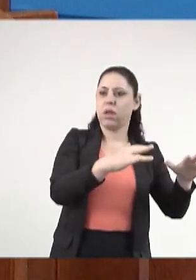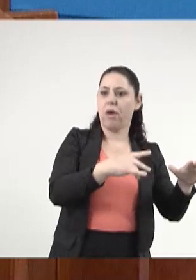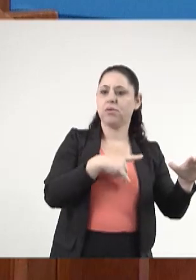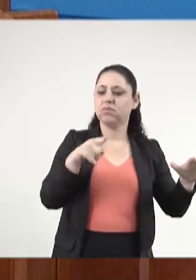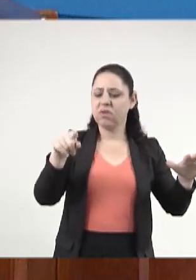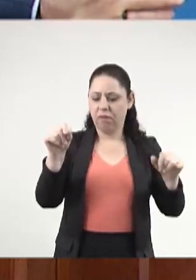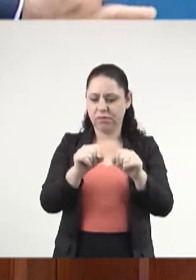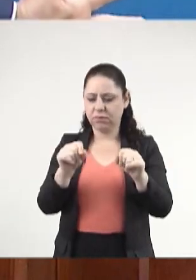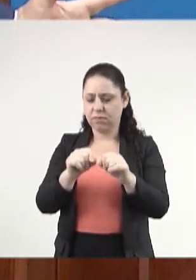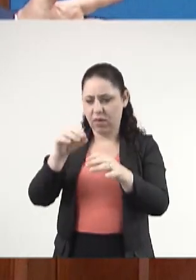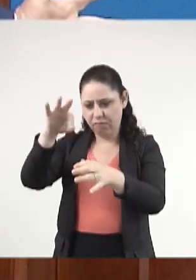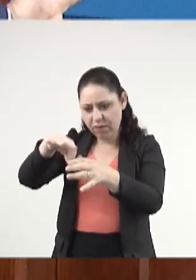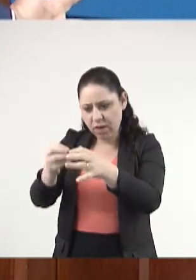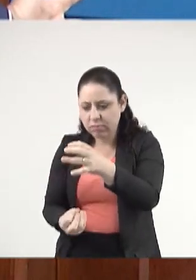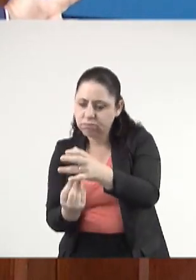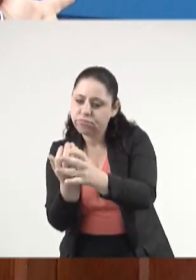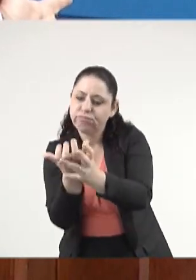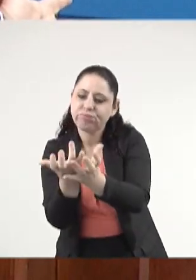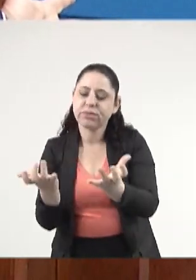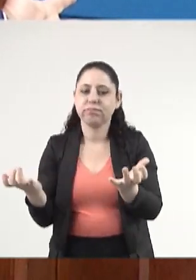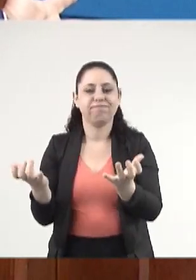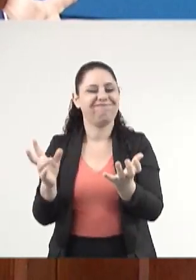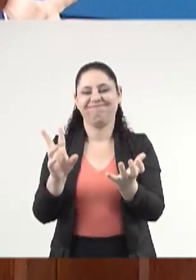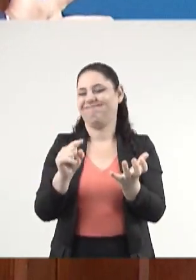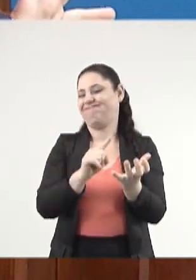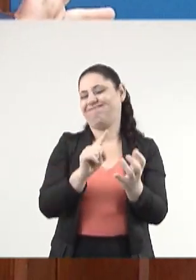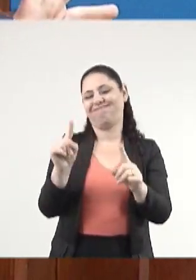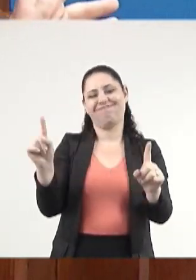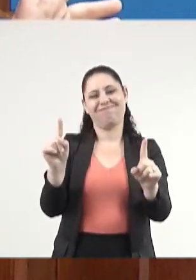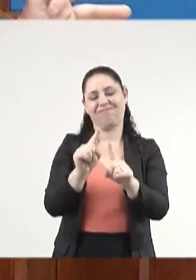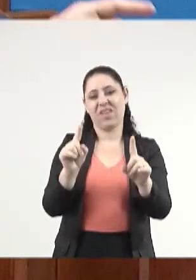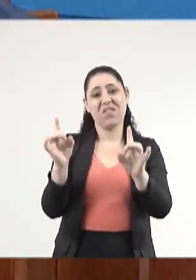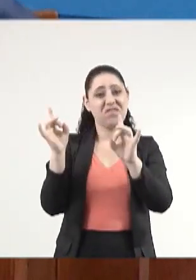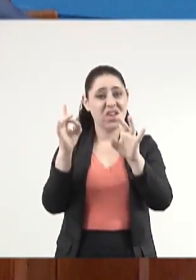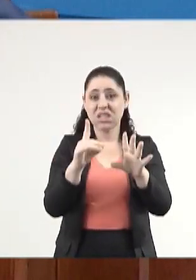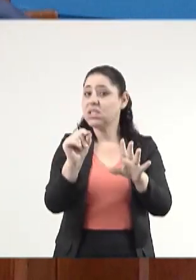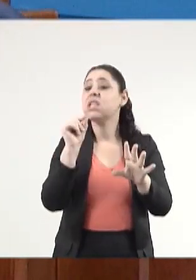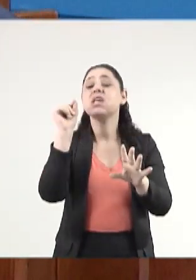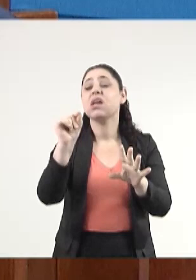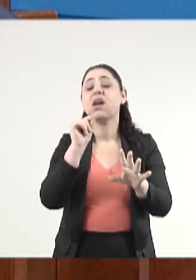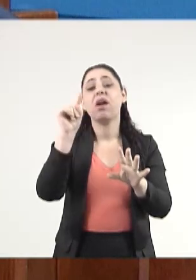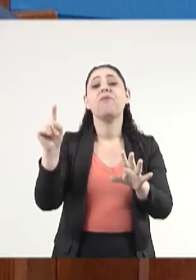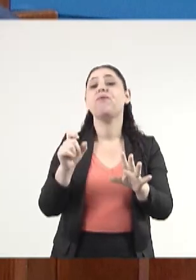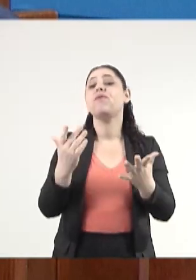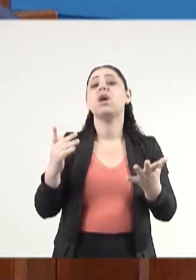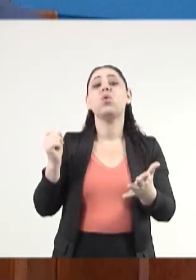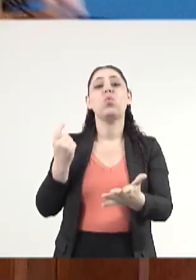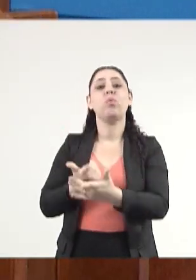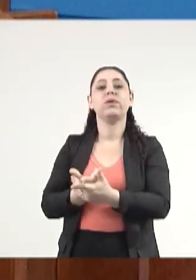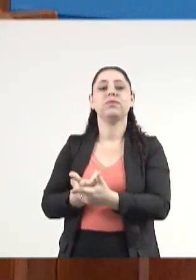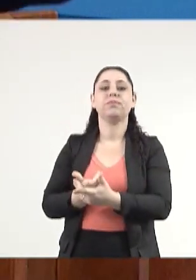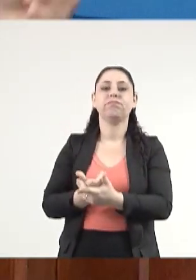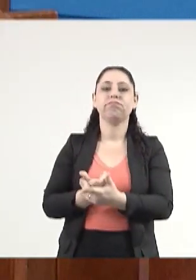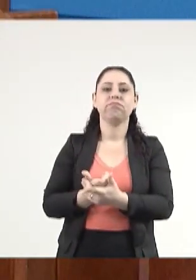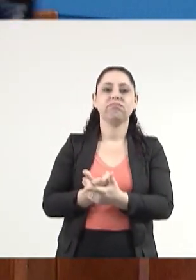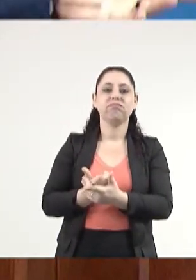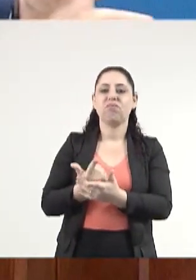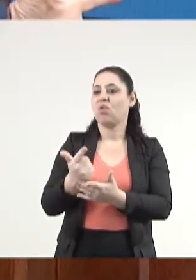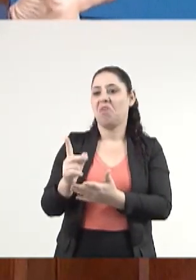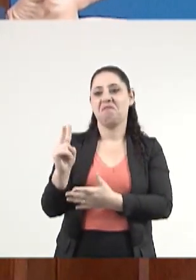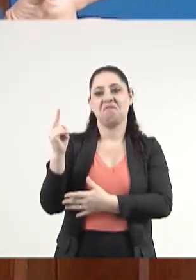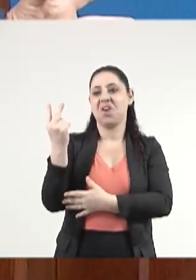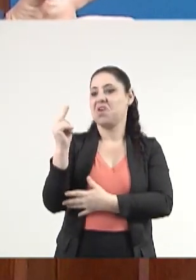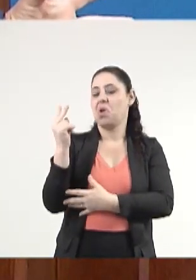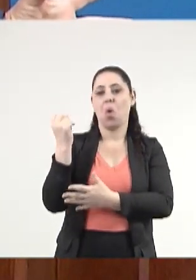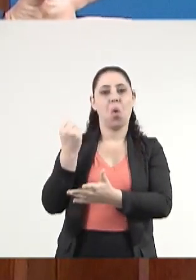área. Ele vai produzir? Não vai. Ele vai vender? Quem vai comprar? Essas terras não têm mais